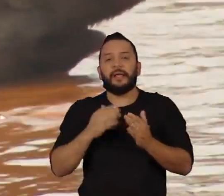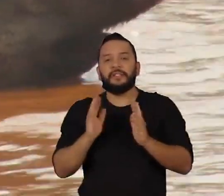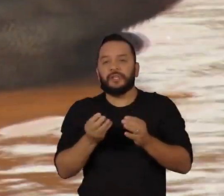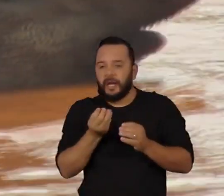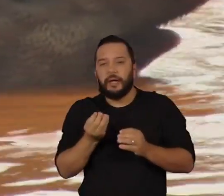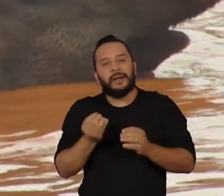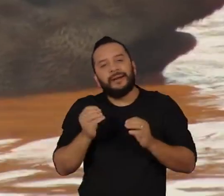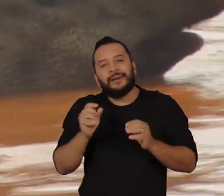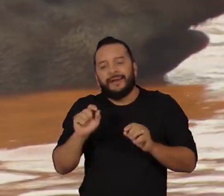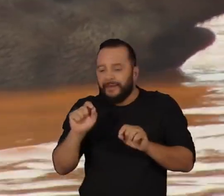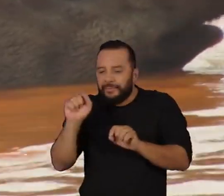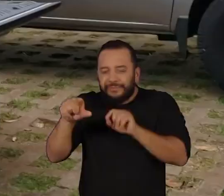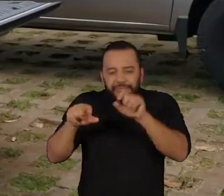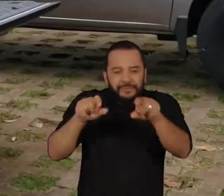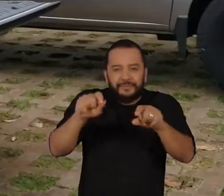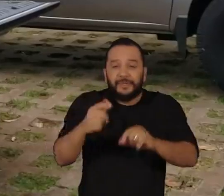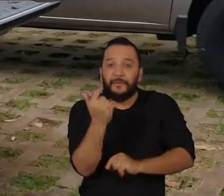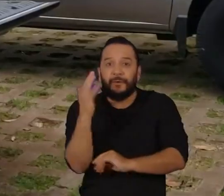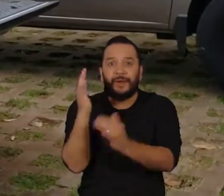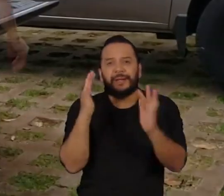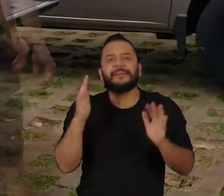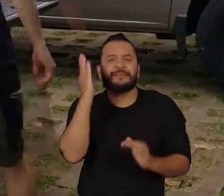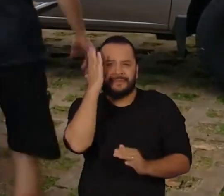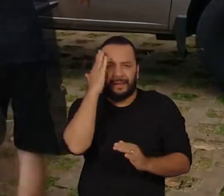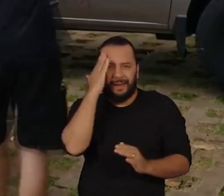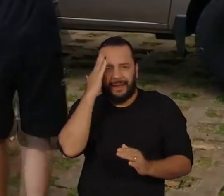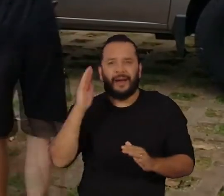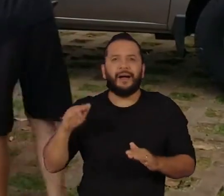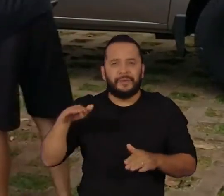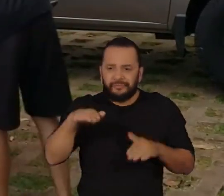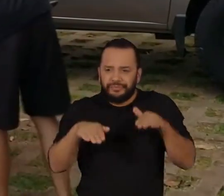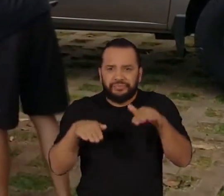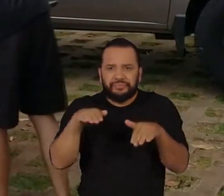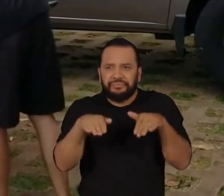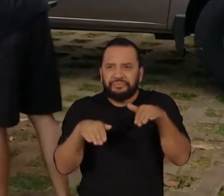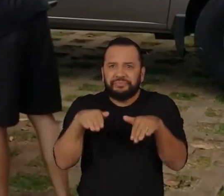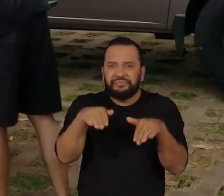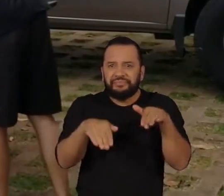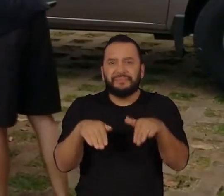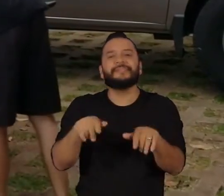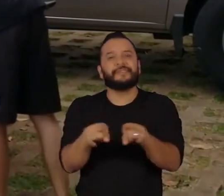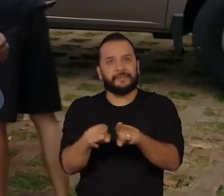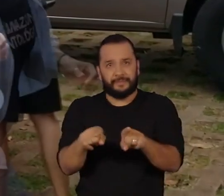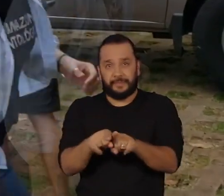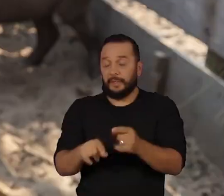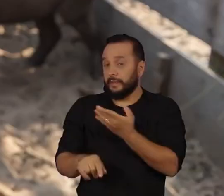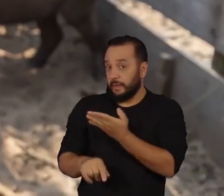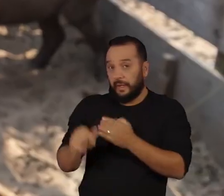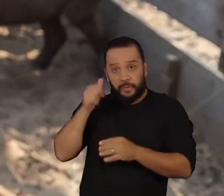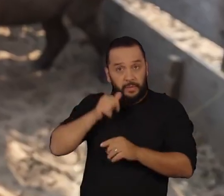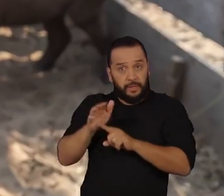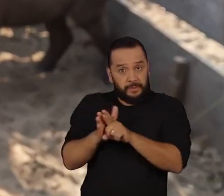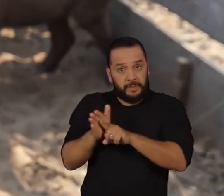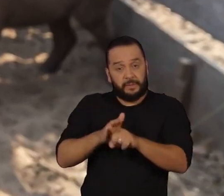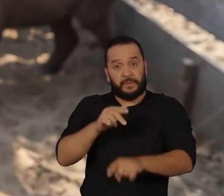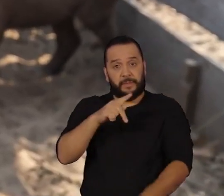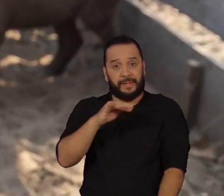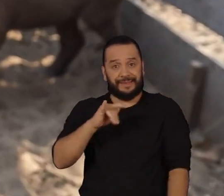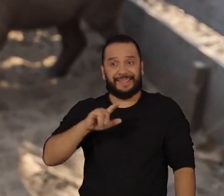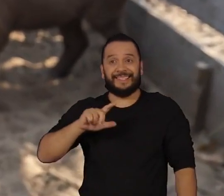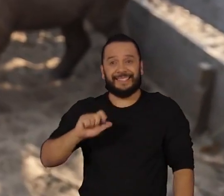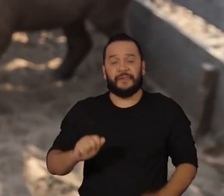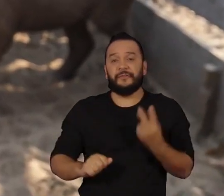faltam títulos para a anta. Há mais de 2 décadas, a pesquisadora Patrícia Médici lidera os estudos para